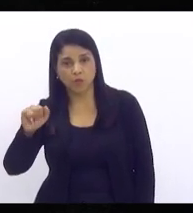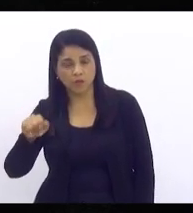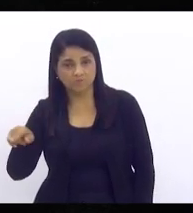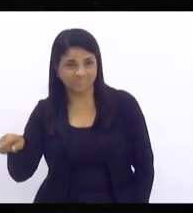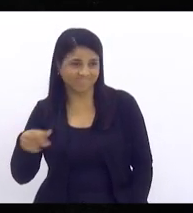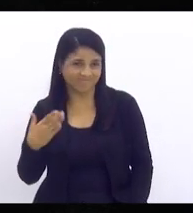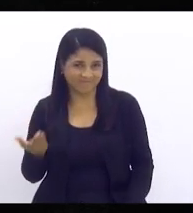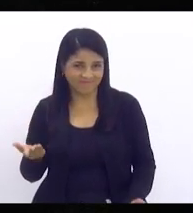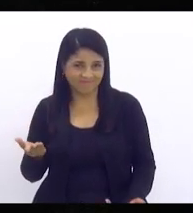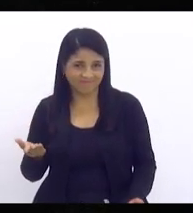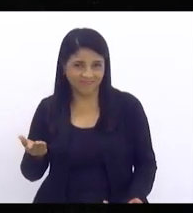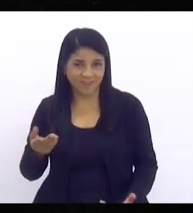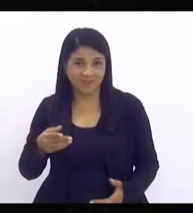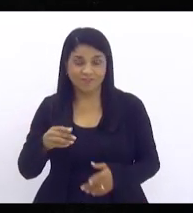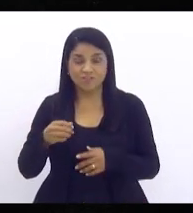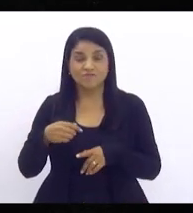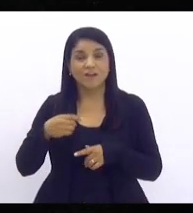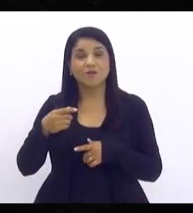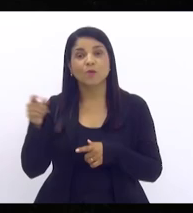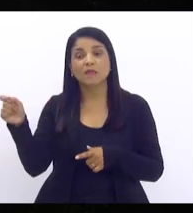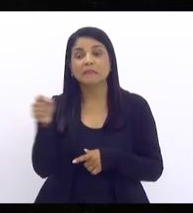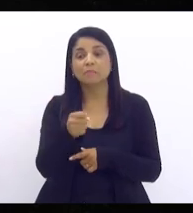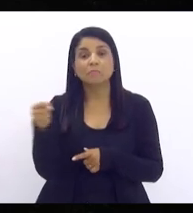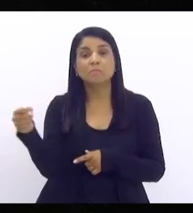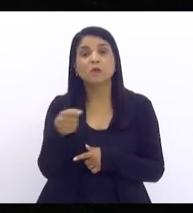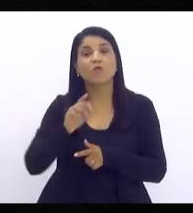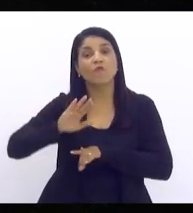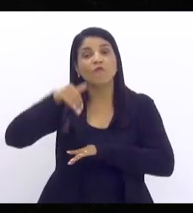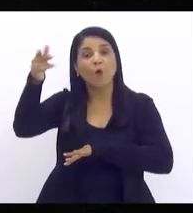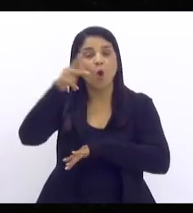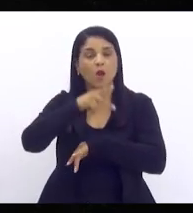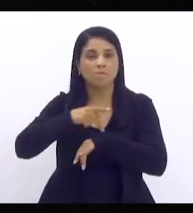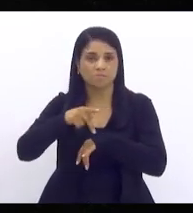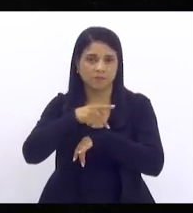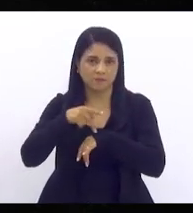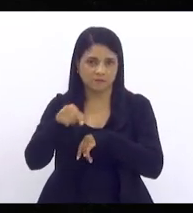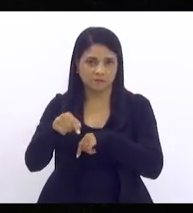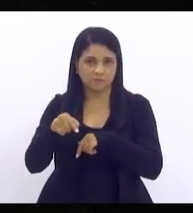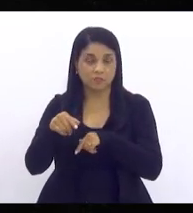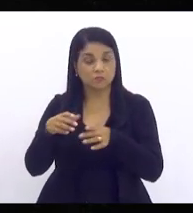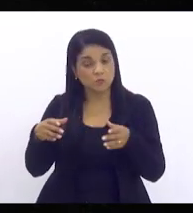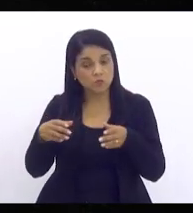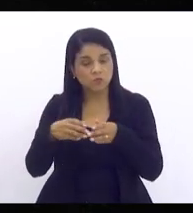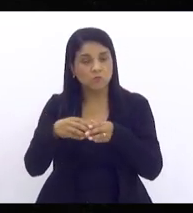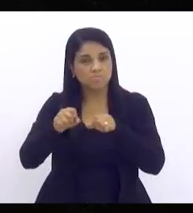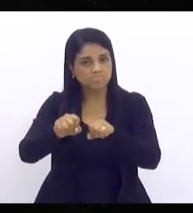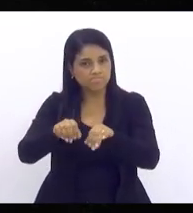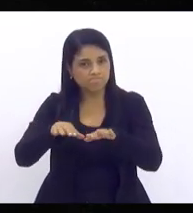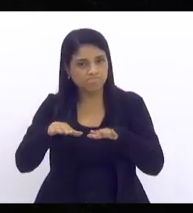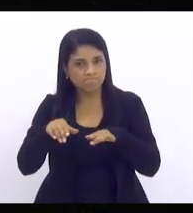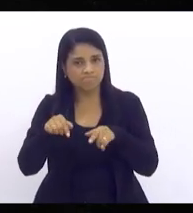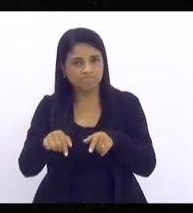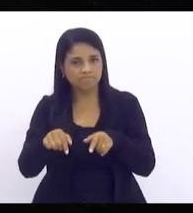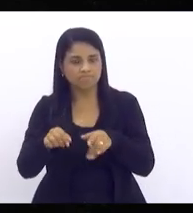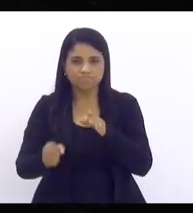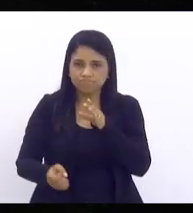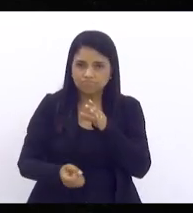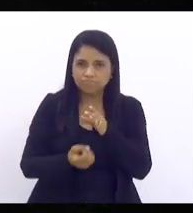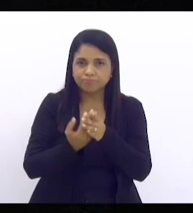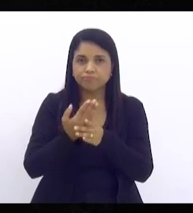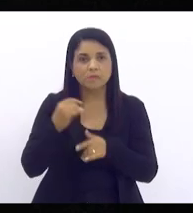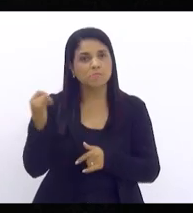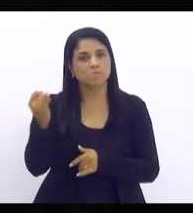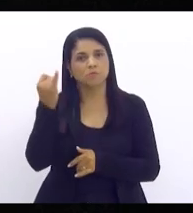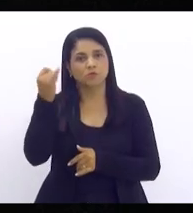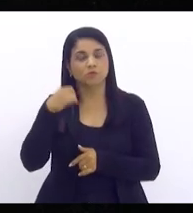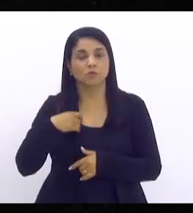povo, vai gerar emprego lá fora. Por isso que a gente montou essa frente parlamentar tão importante, porque também quando a gente